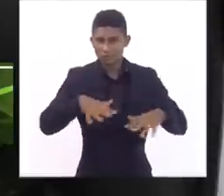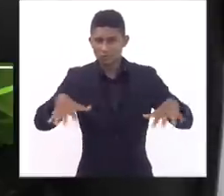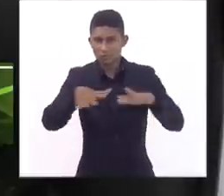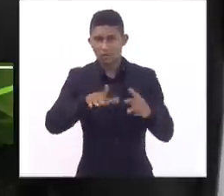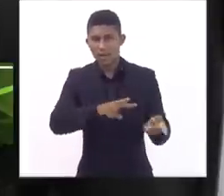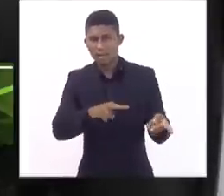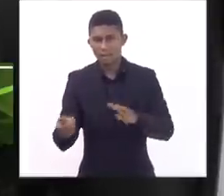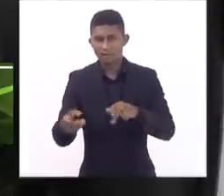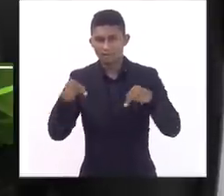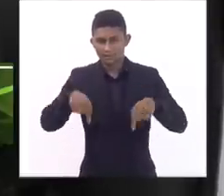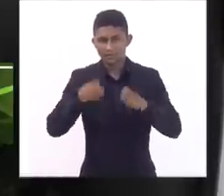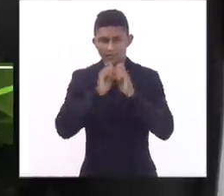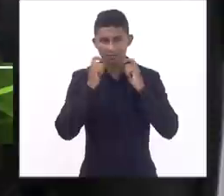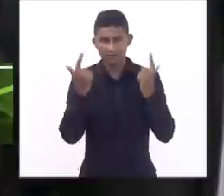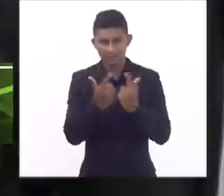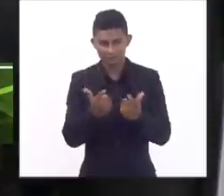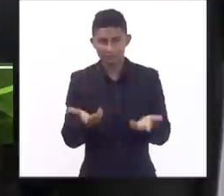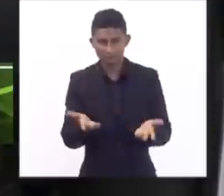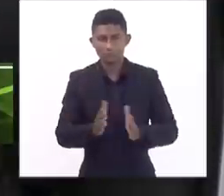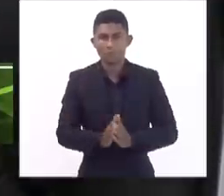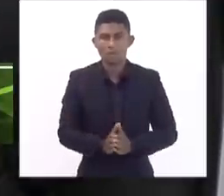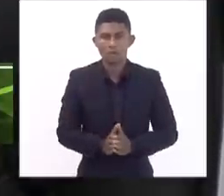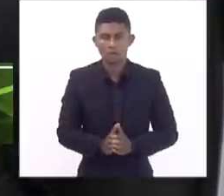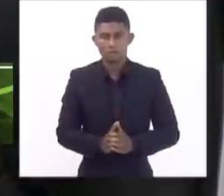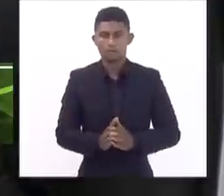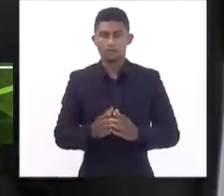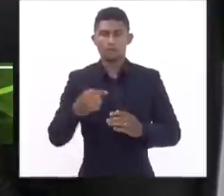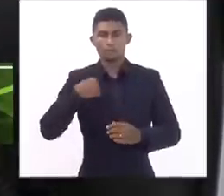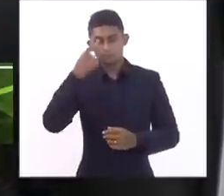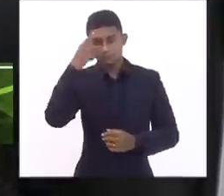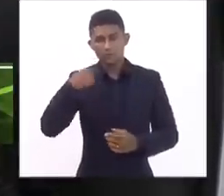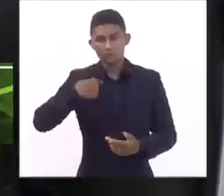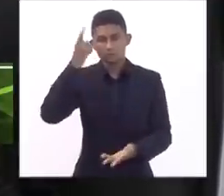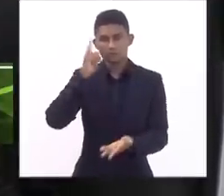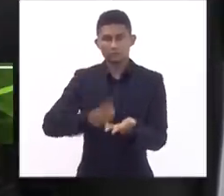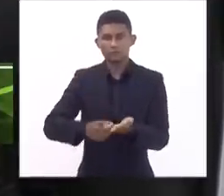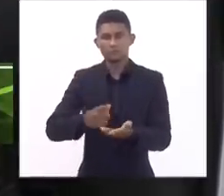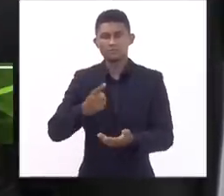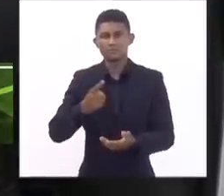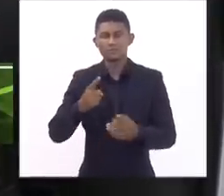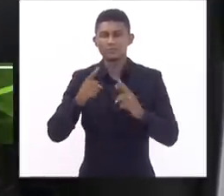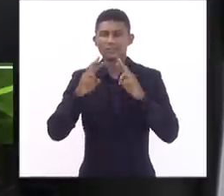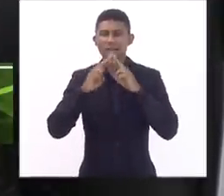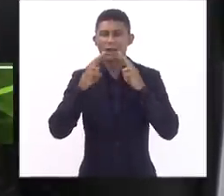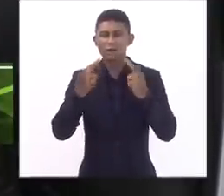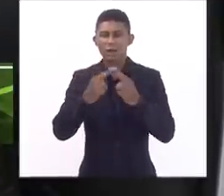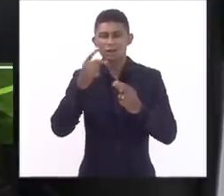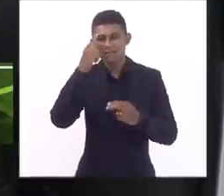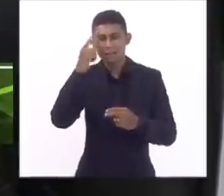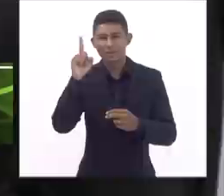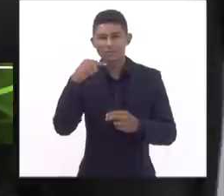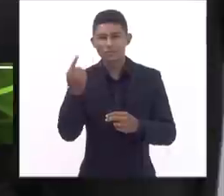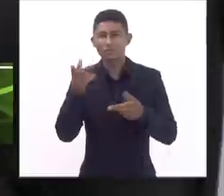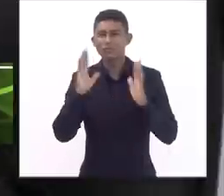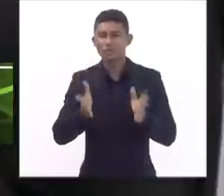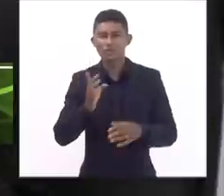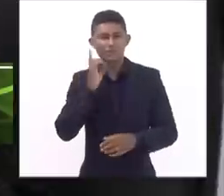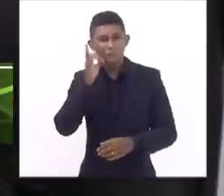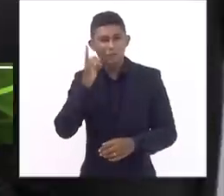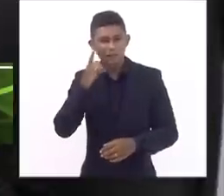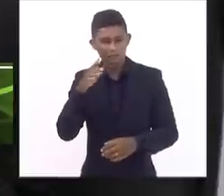Eu mantive aquilo que nós acordamos, que era a reunião com os deputados, nós fizemos